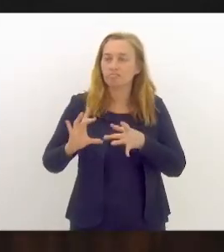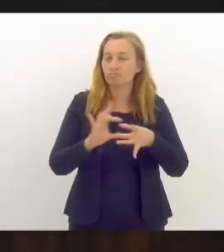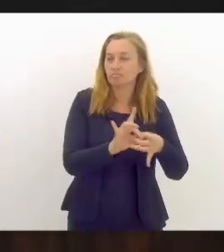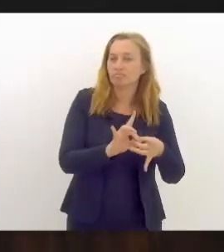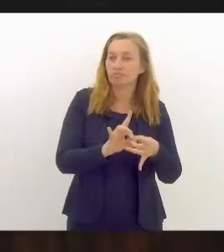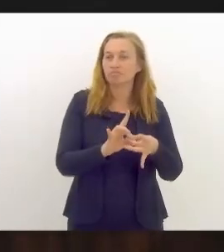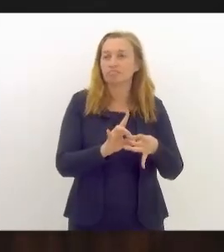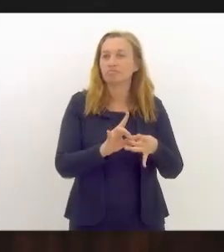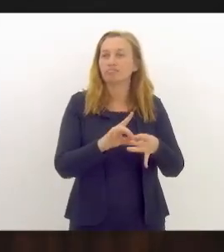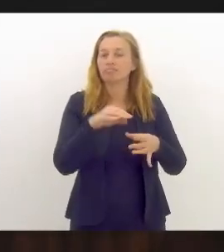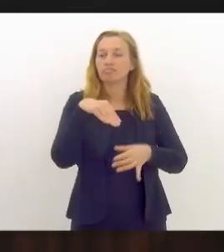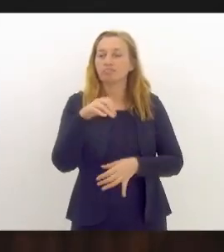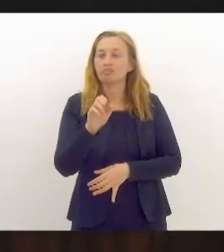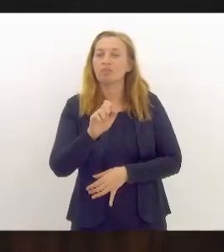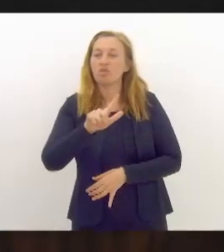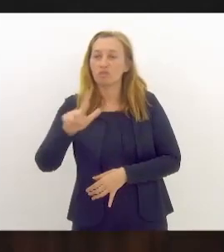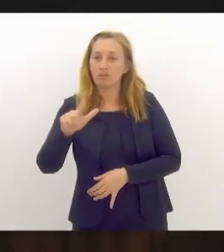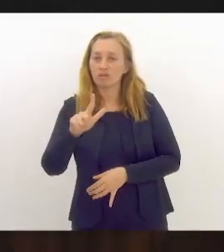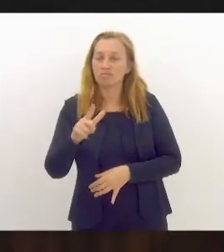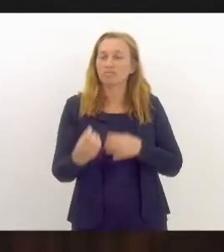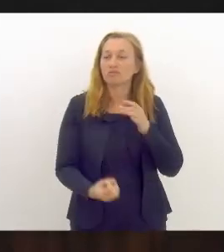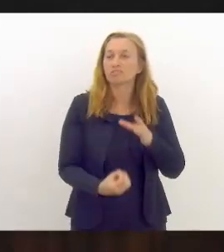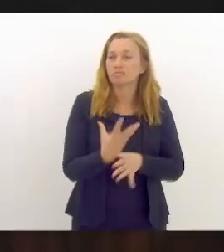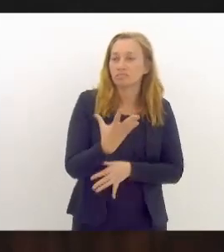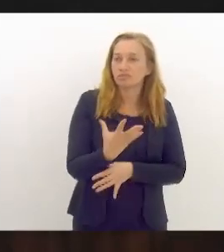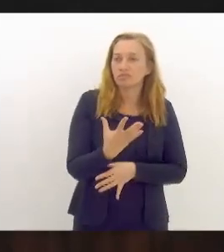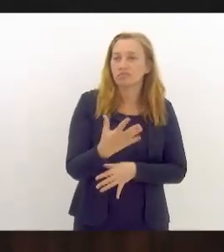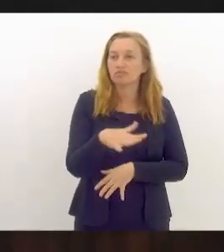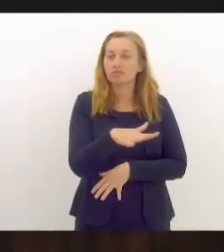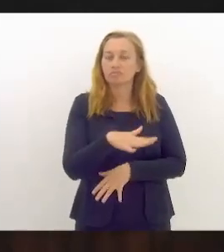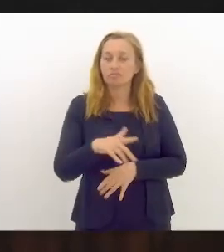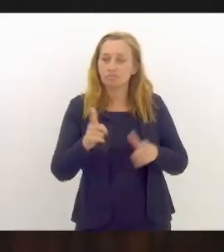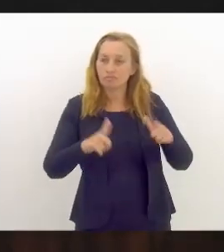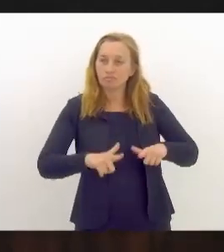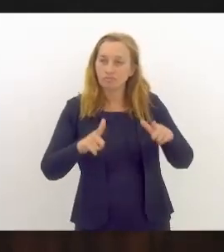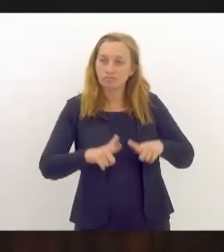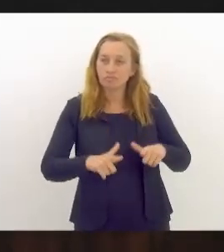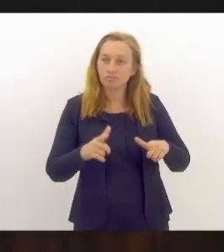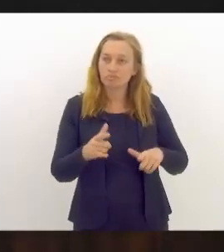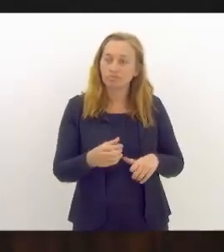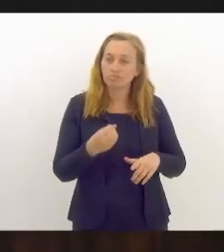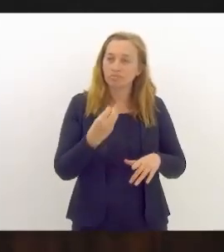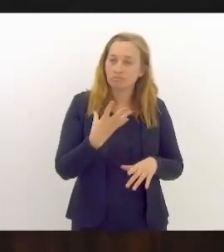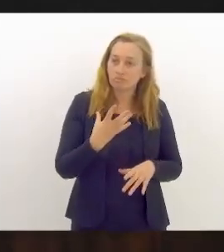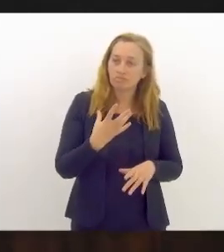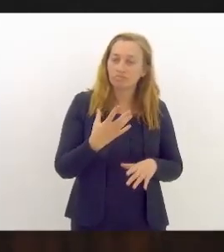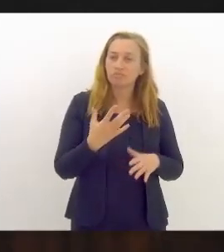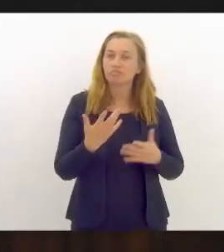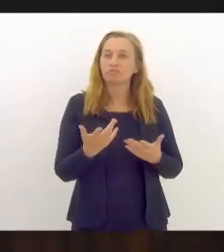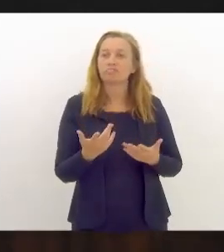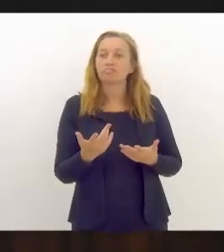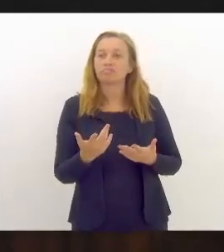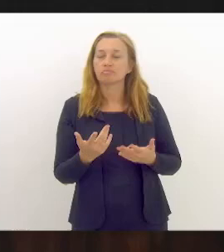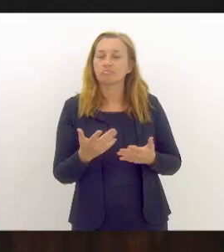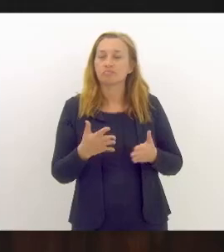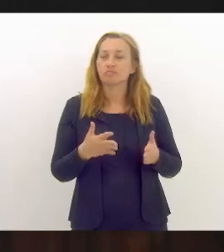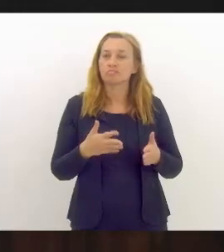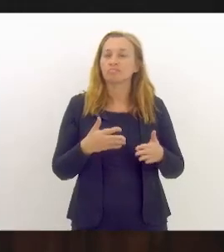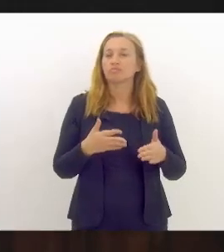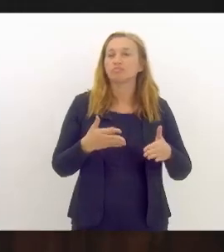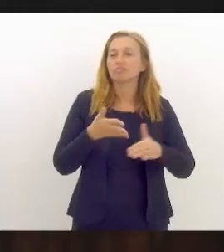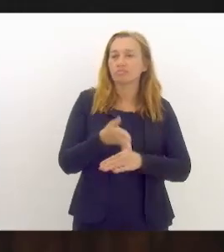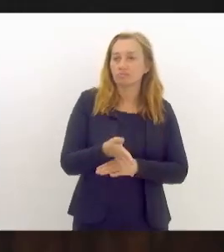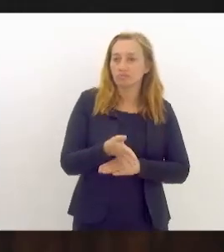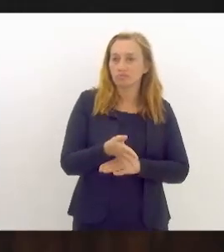móvel com intuito de criar um ambiente favorável Para viabilizar a chegada da